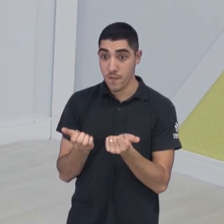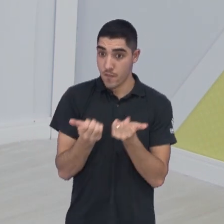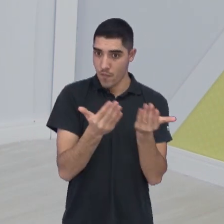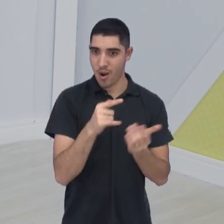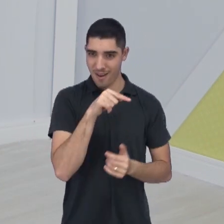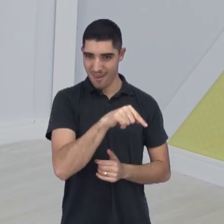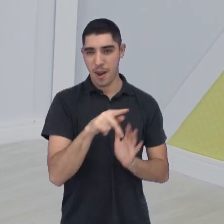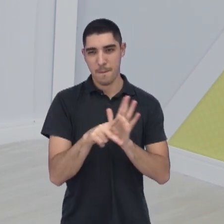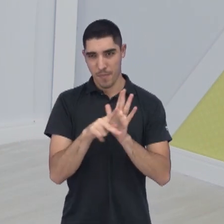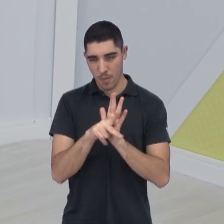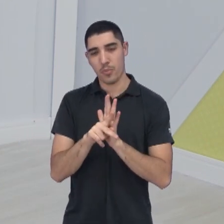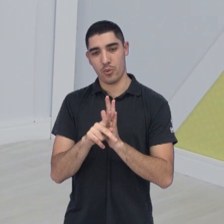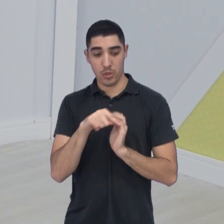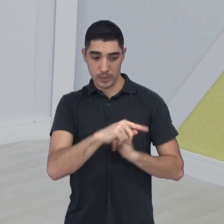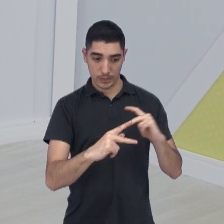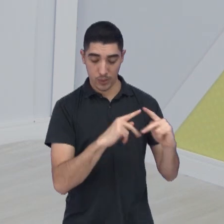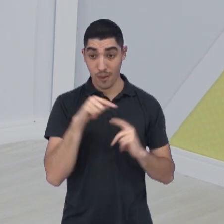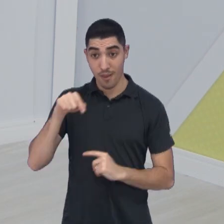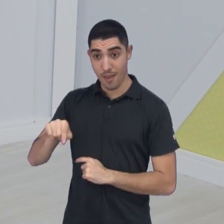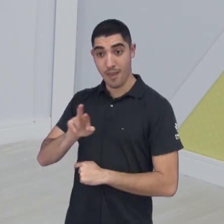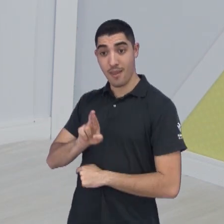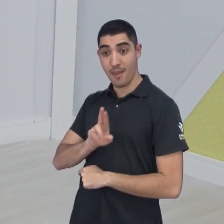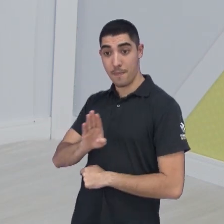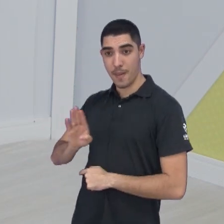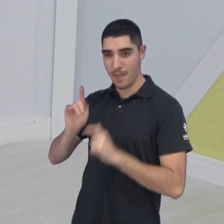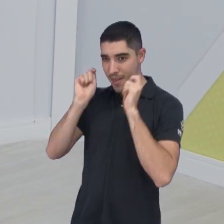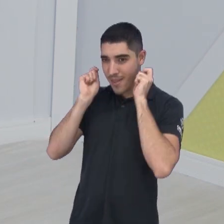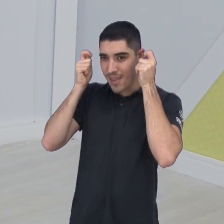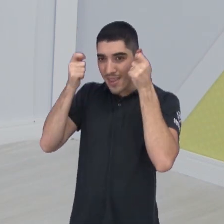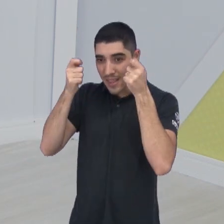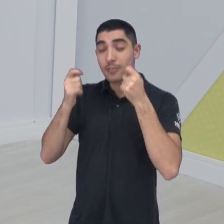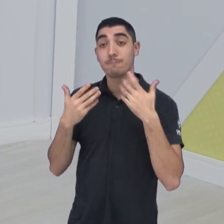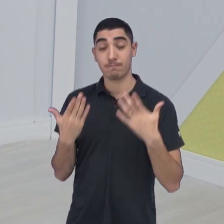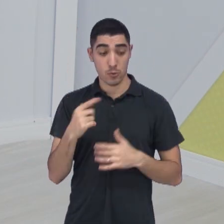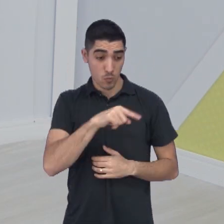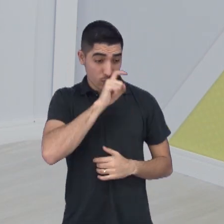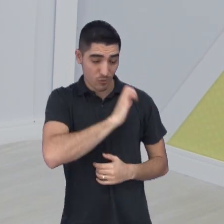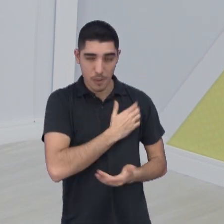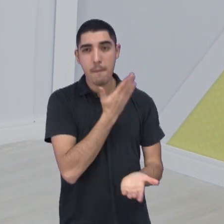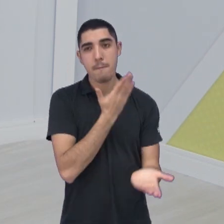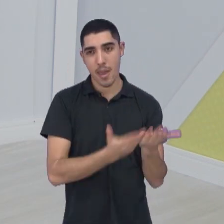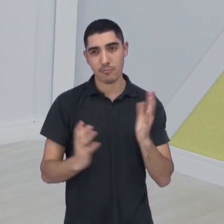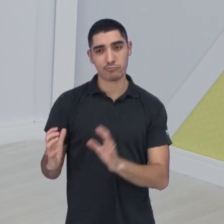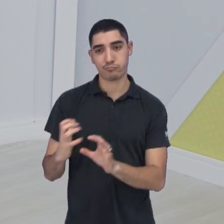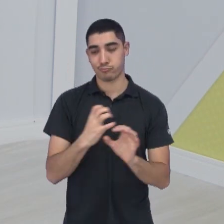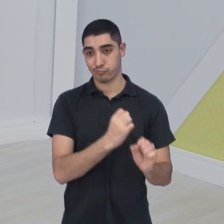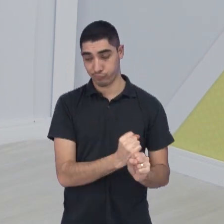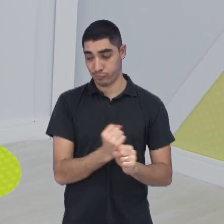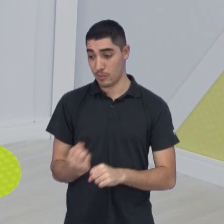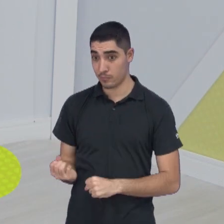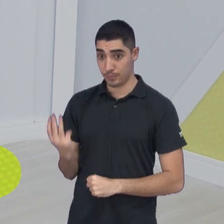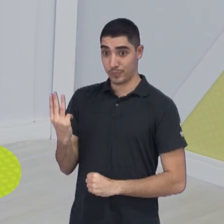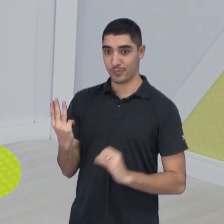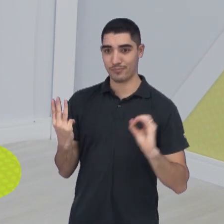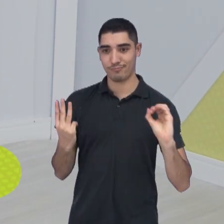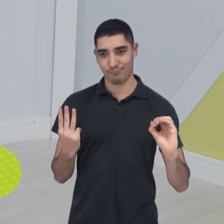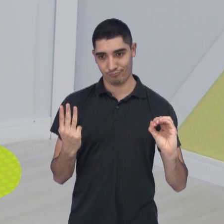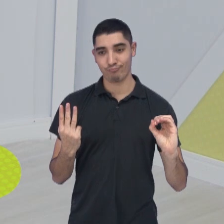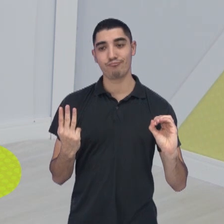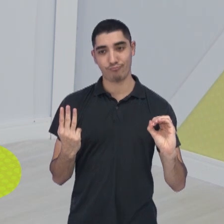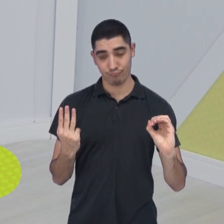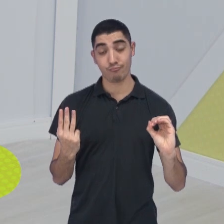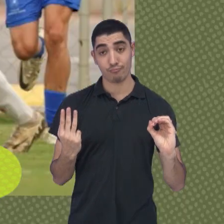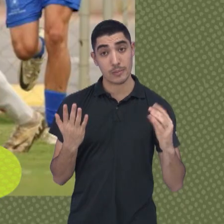os donos da casa pela segunda rodada da terceira fase da competição. E os meninos da Águia foram derrotados pelo placar de 3-0. Com o resultado,